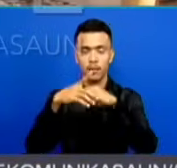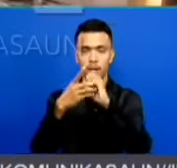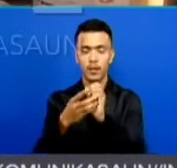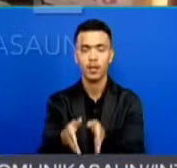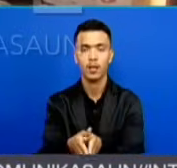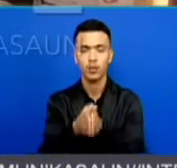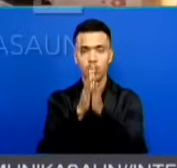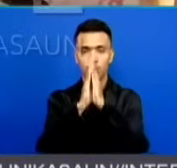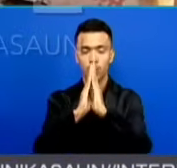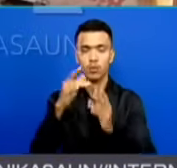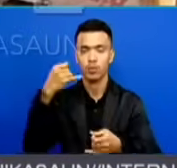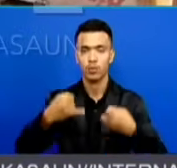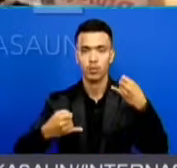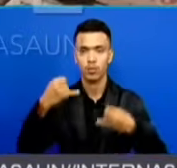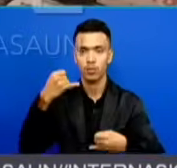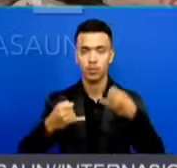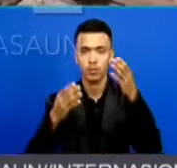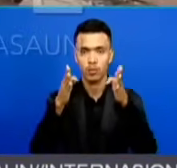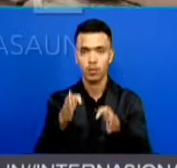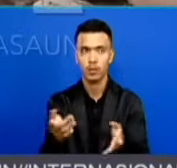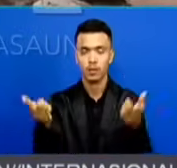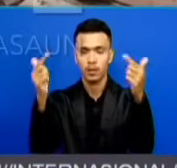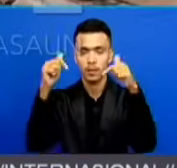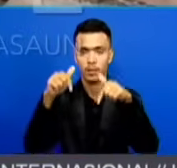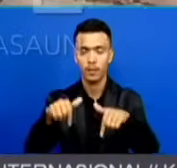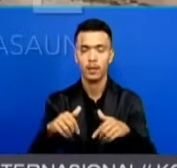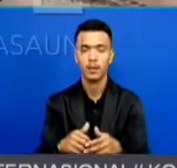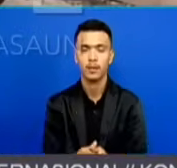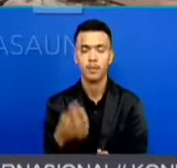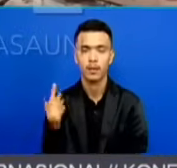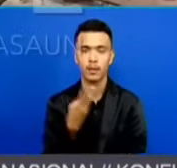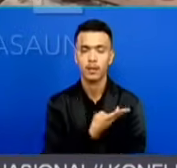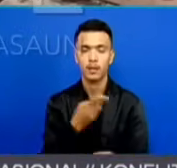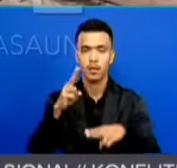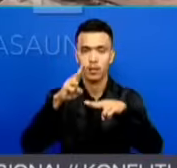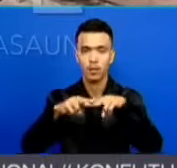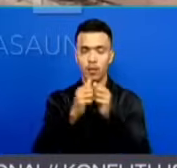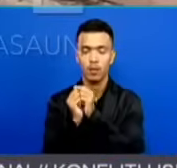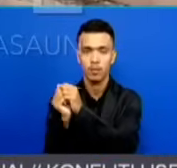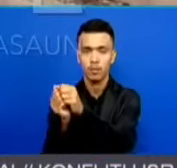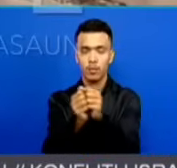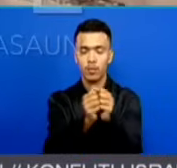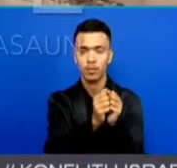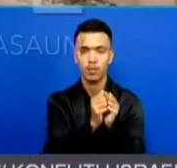uso juiz ne mai ne. Mai ne ba itatura muito colhida